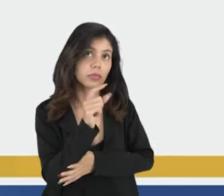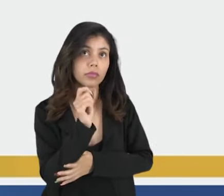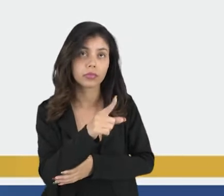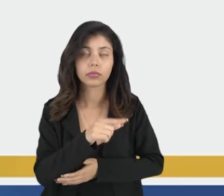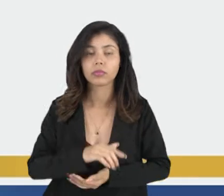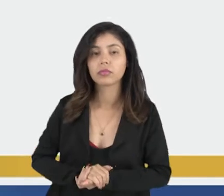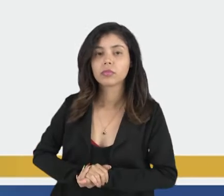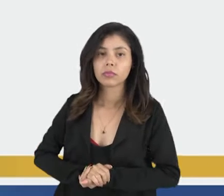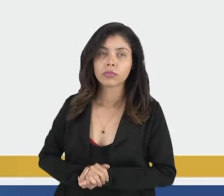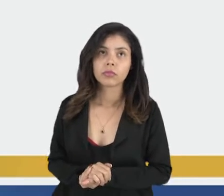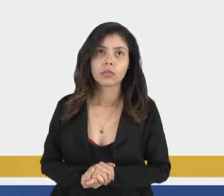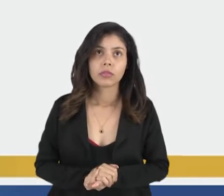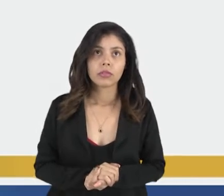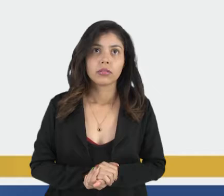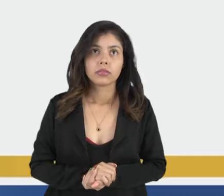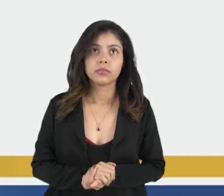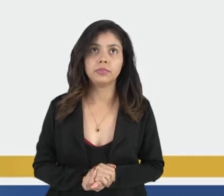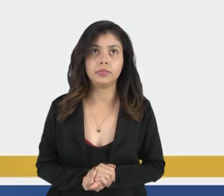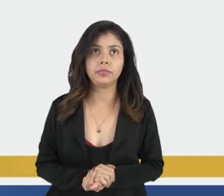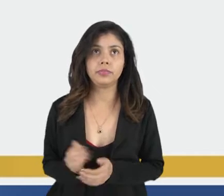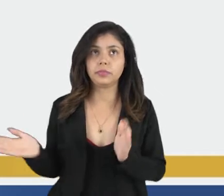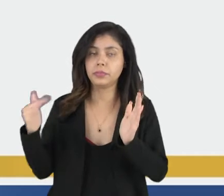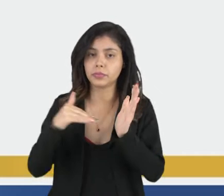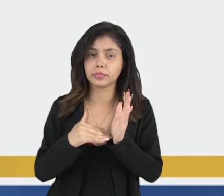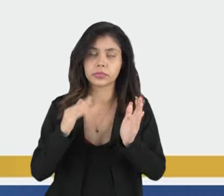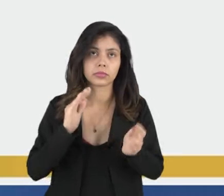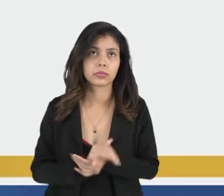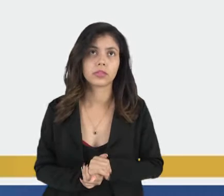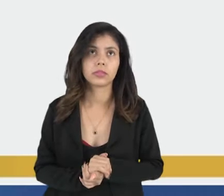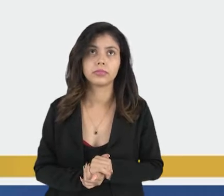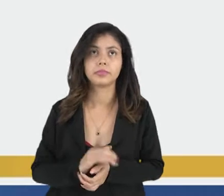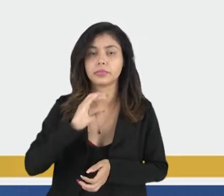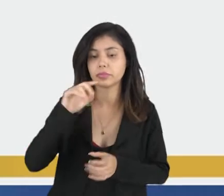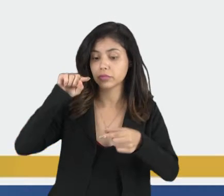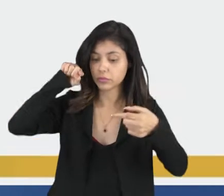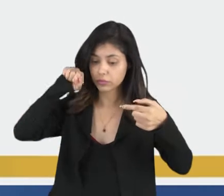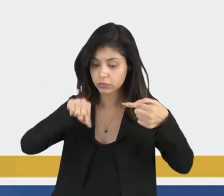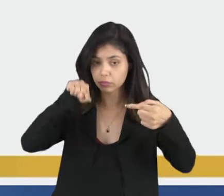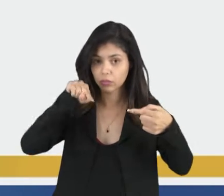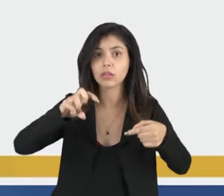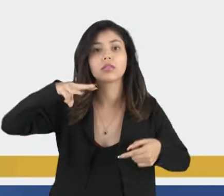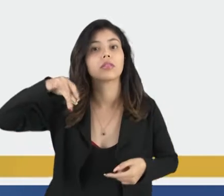em azul até o centro é a mesma.